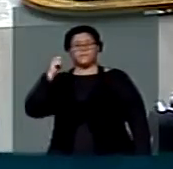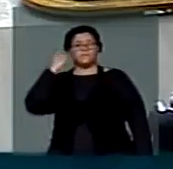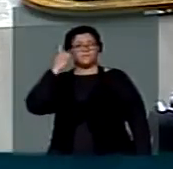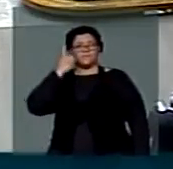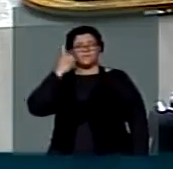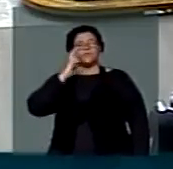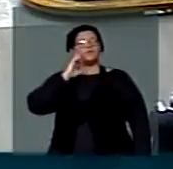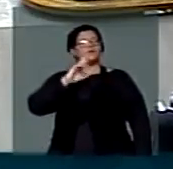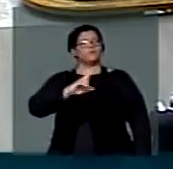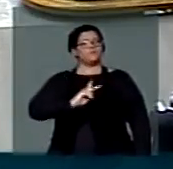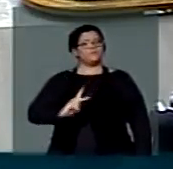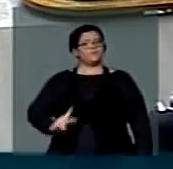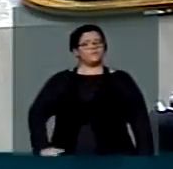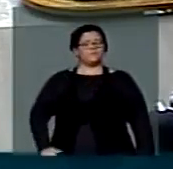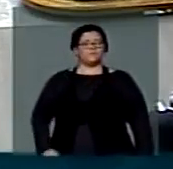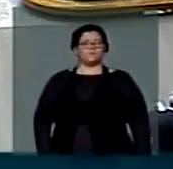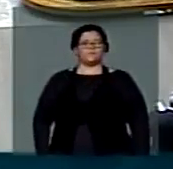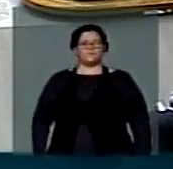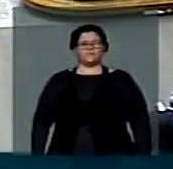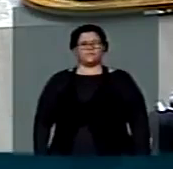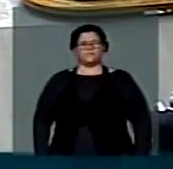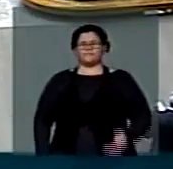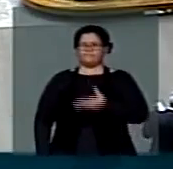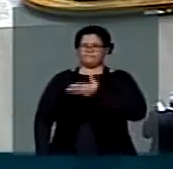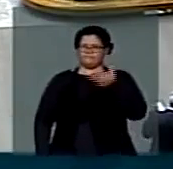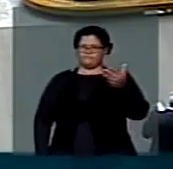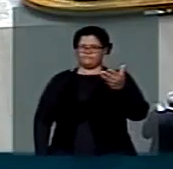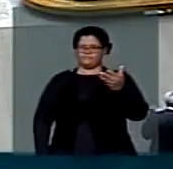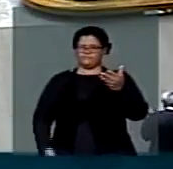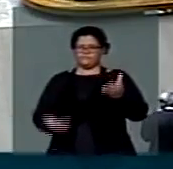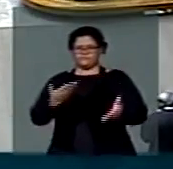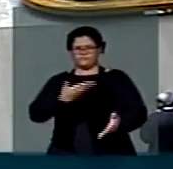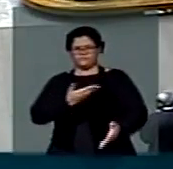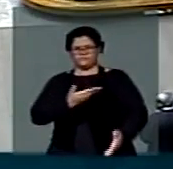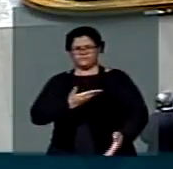Senhor presidente, nobres pares,